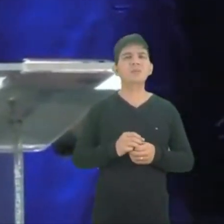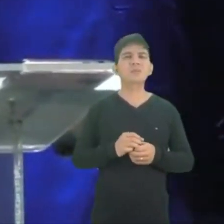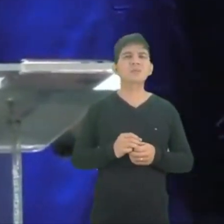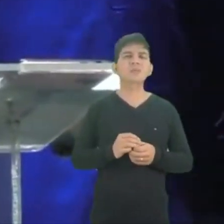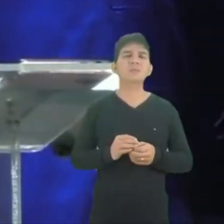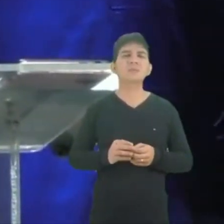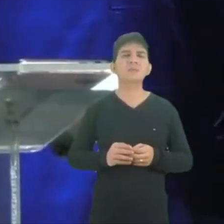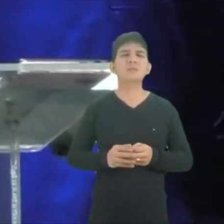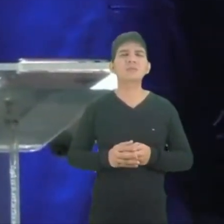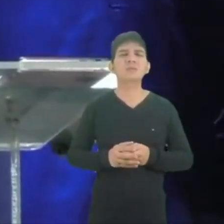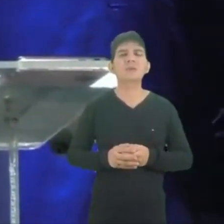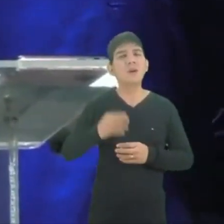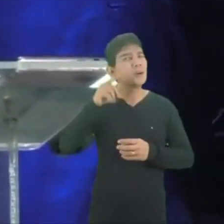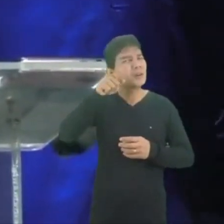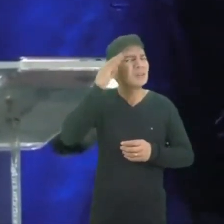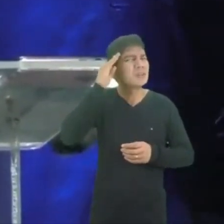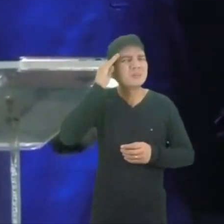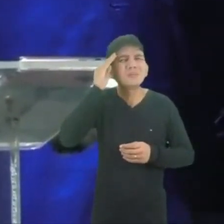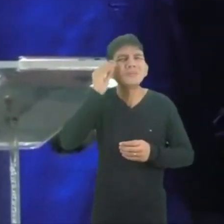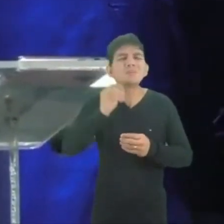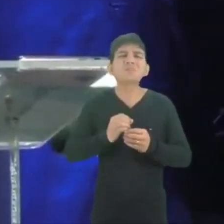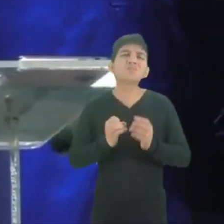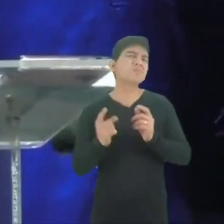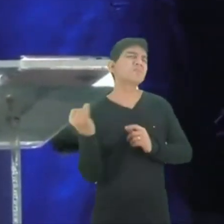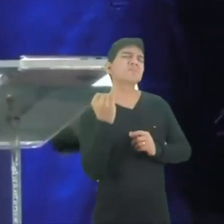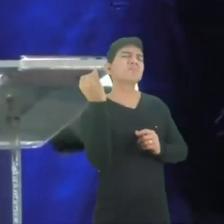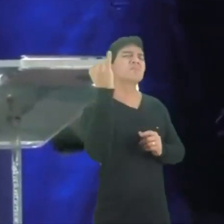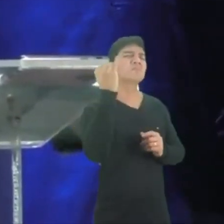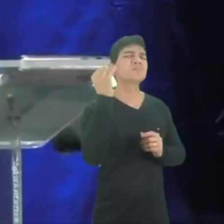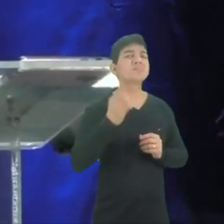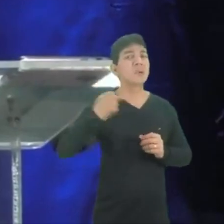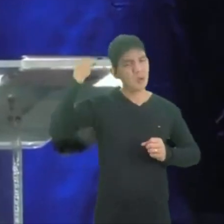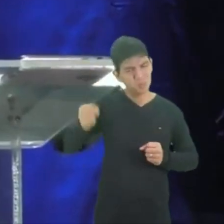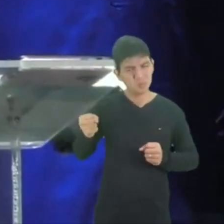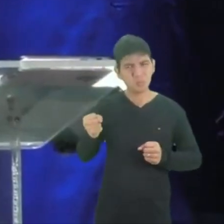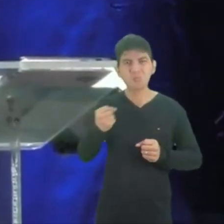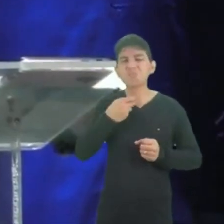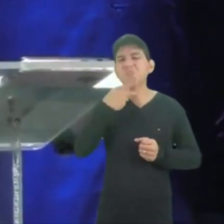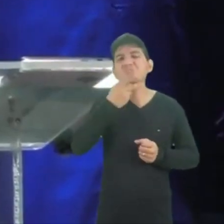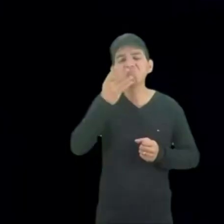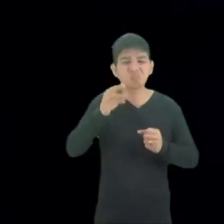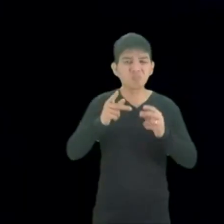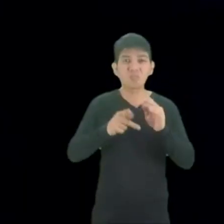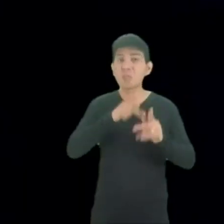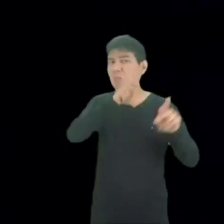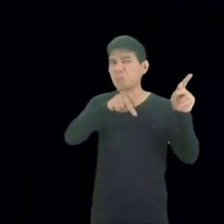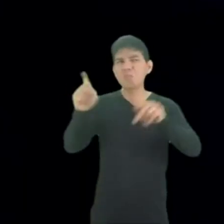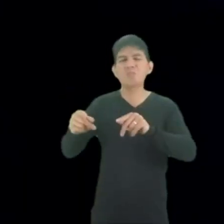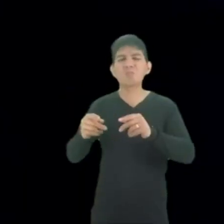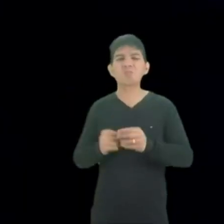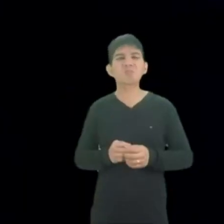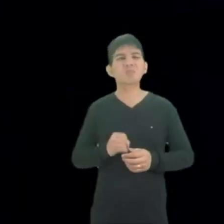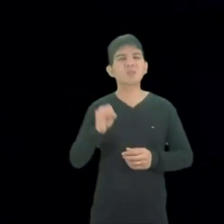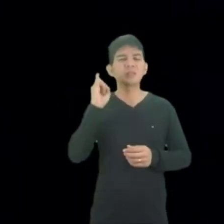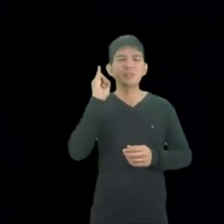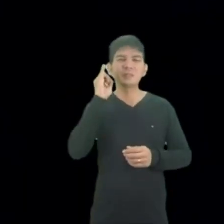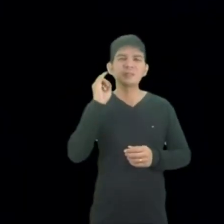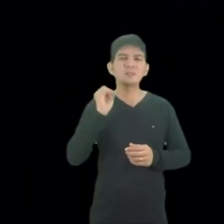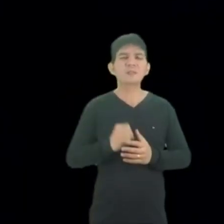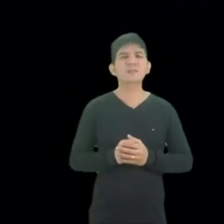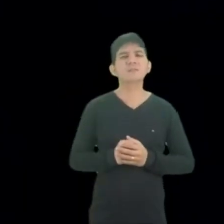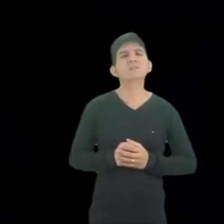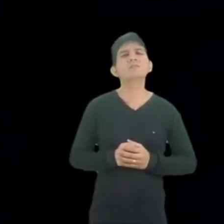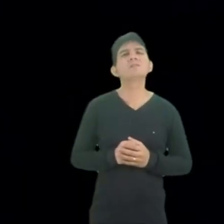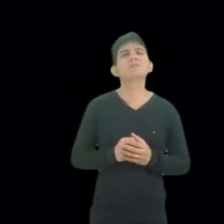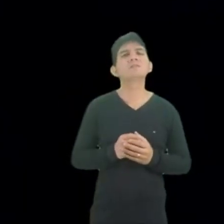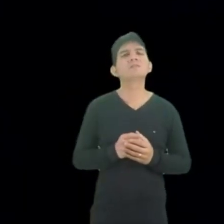E aí você imagina o que era importante para Moisés, então, falar para o povo de Israel. Nos primeiros capítulos ele começa a falar